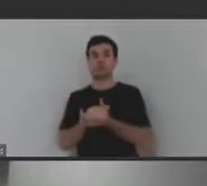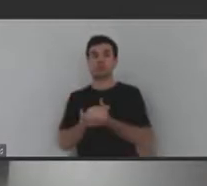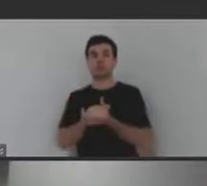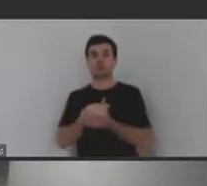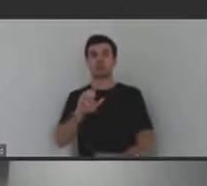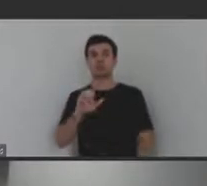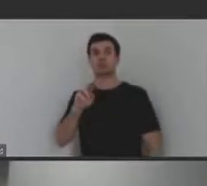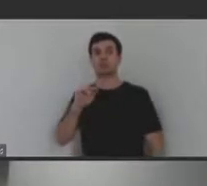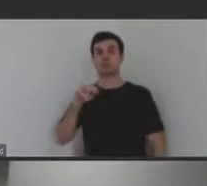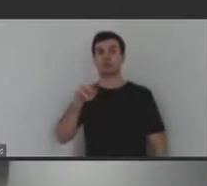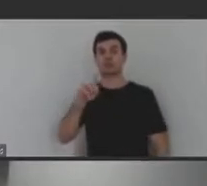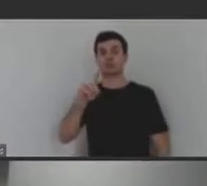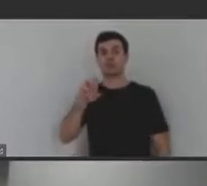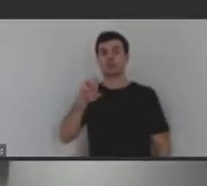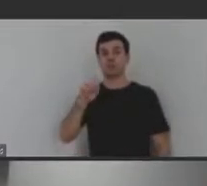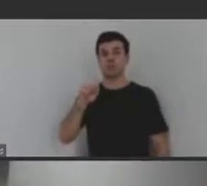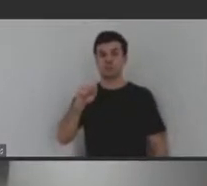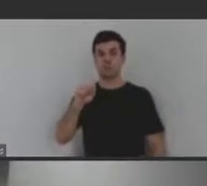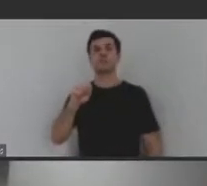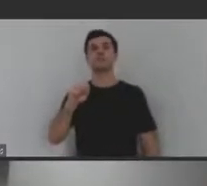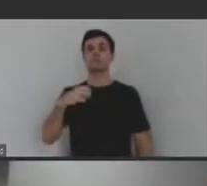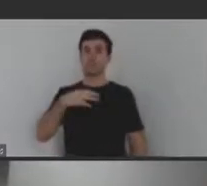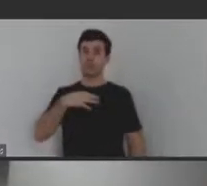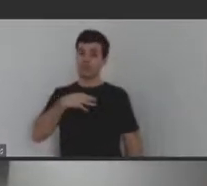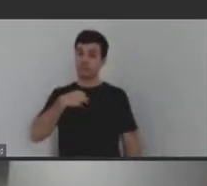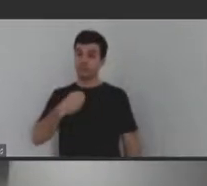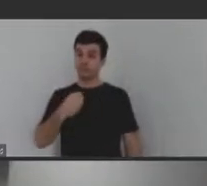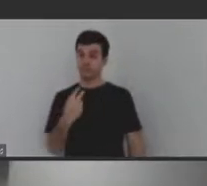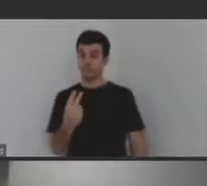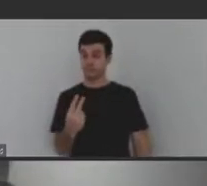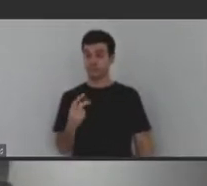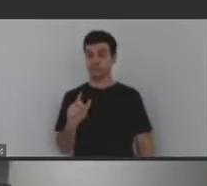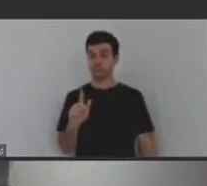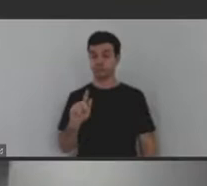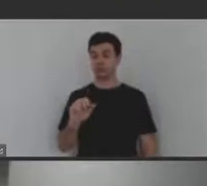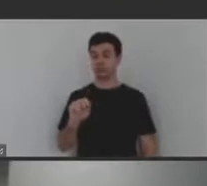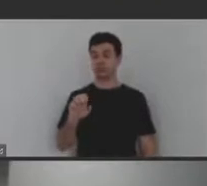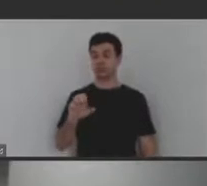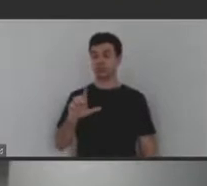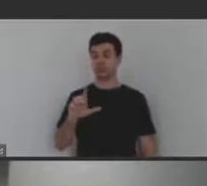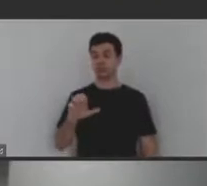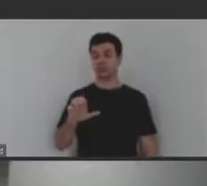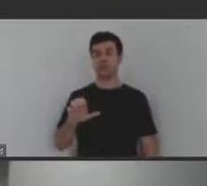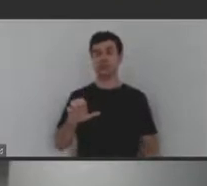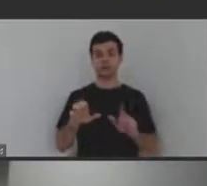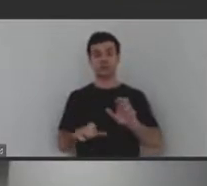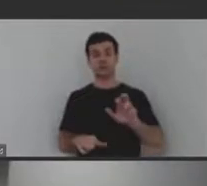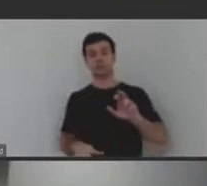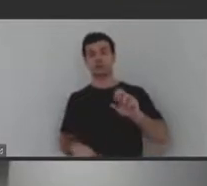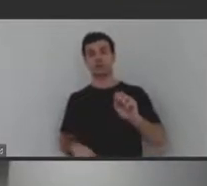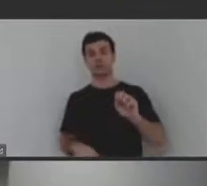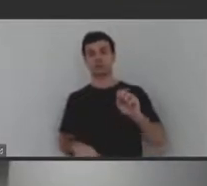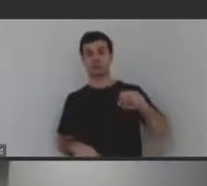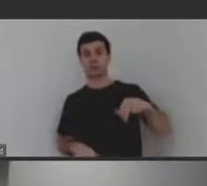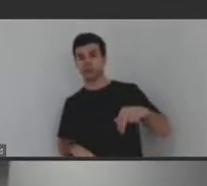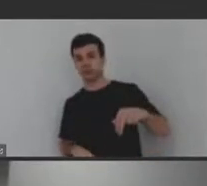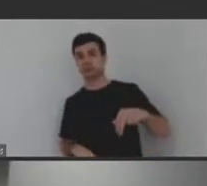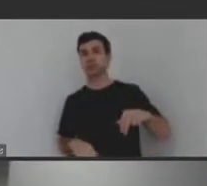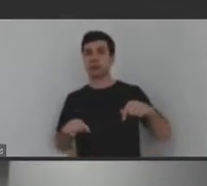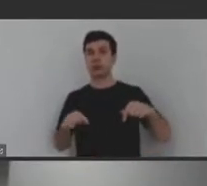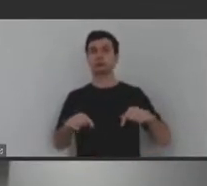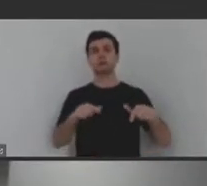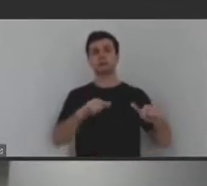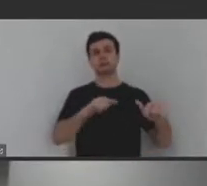Silva Lage, com quem teve dois filhos, Gisele da Silva Lage e Gerson da Silva Lage. Em Sumaré, trabalhou